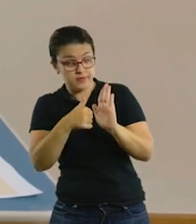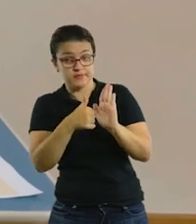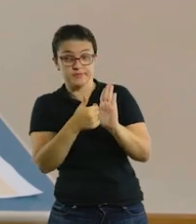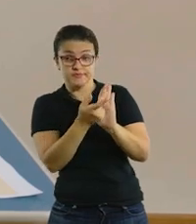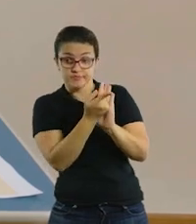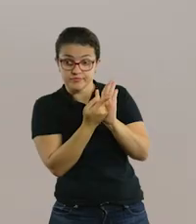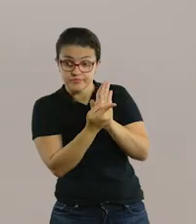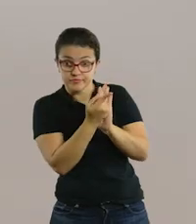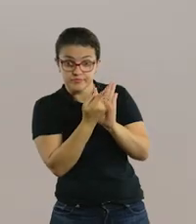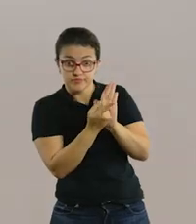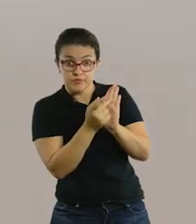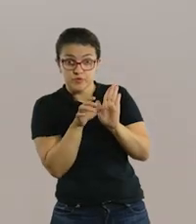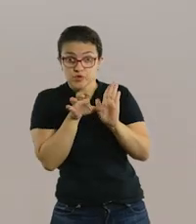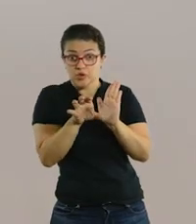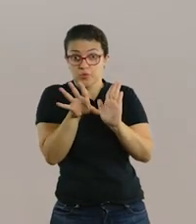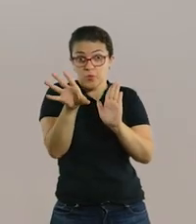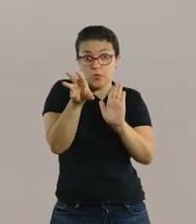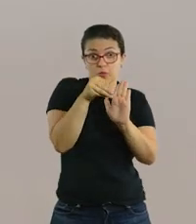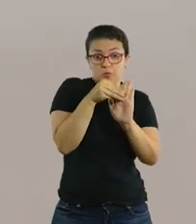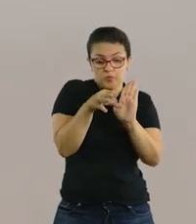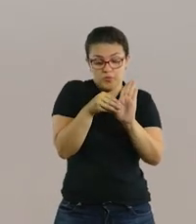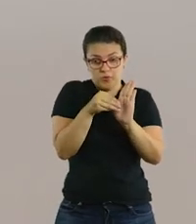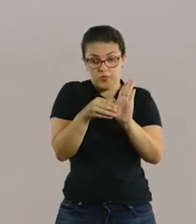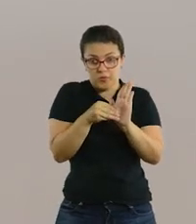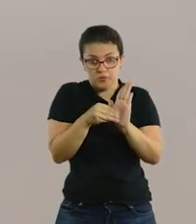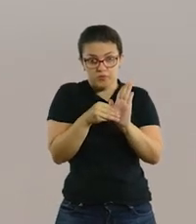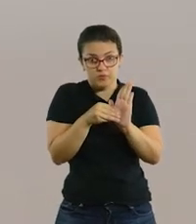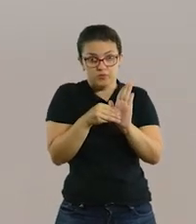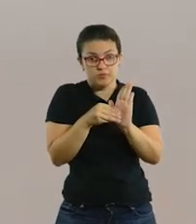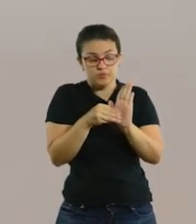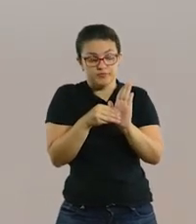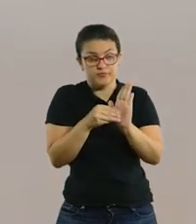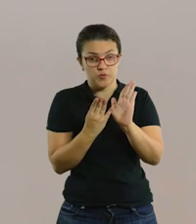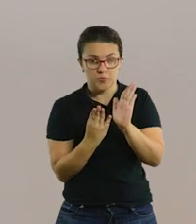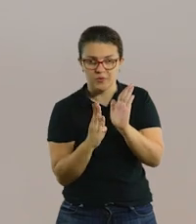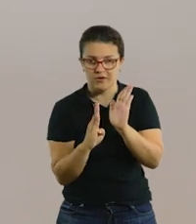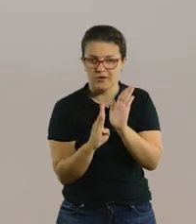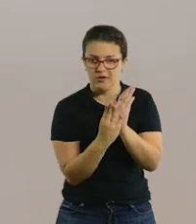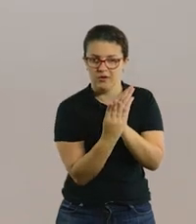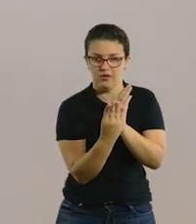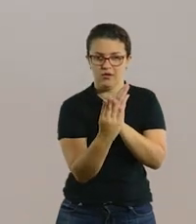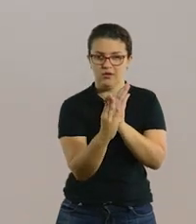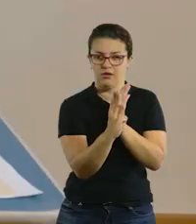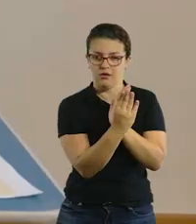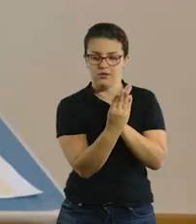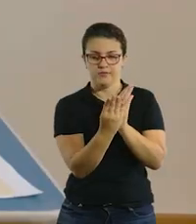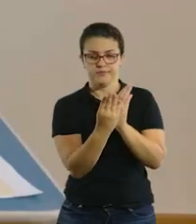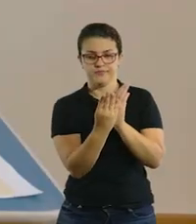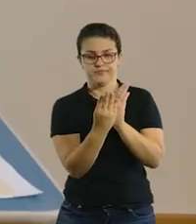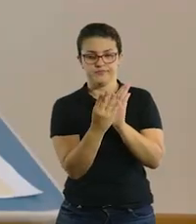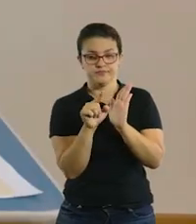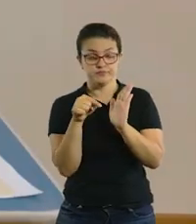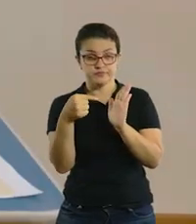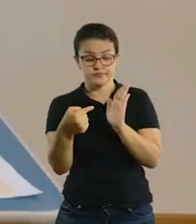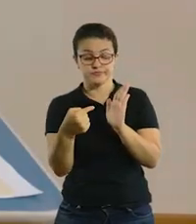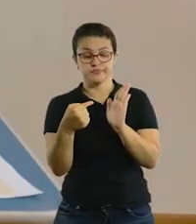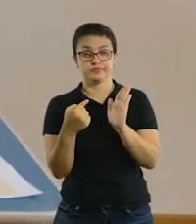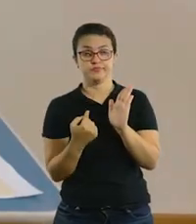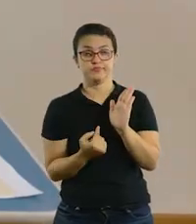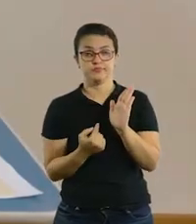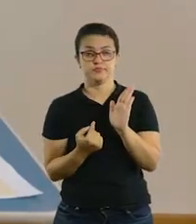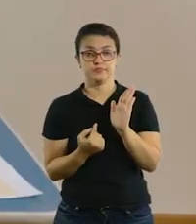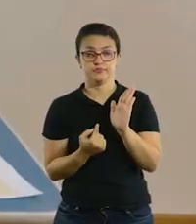desenho nesse formato aqui, que é o corpo do tubarão. Aí vocês vão